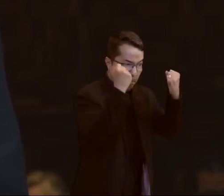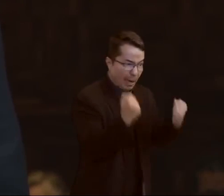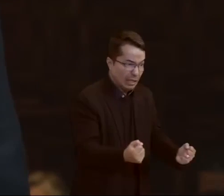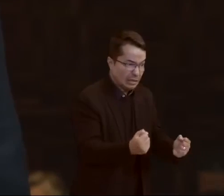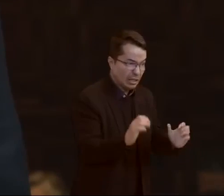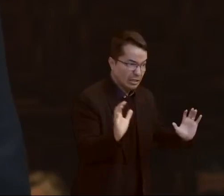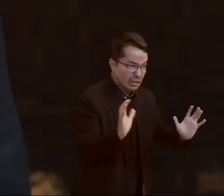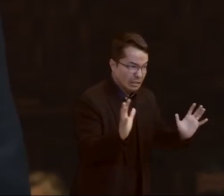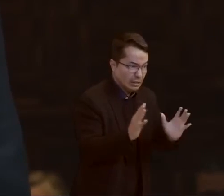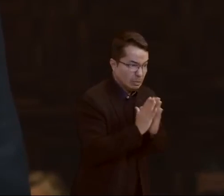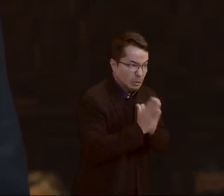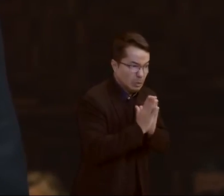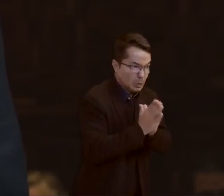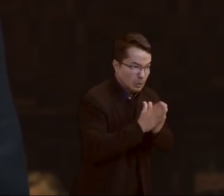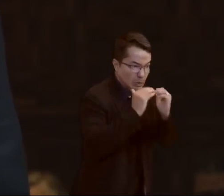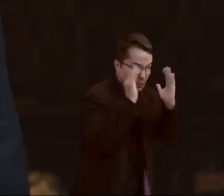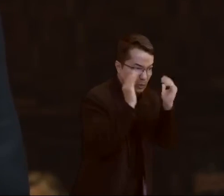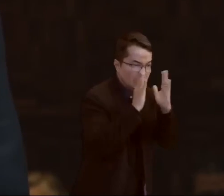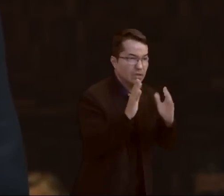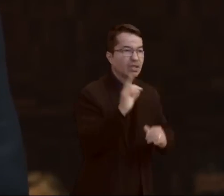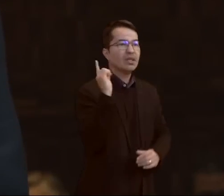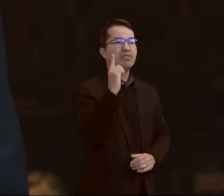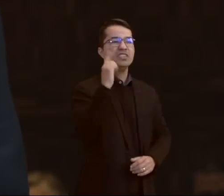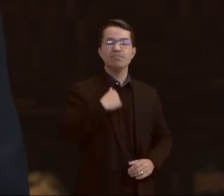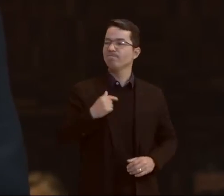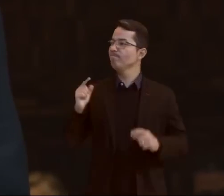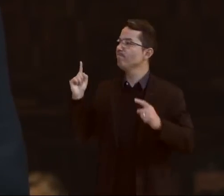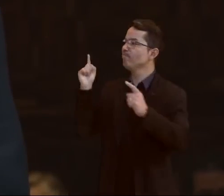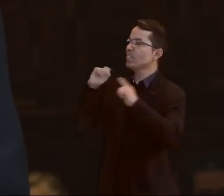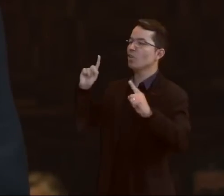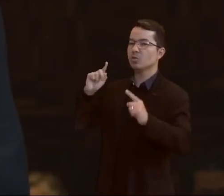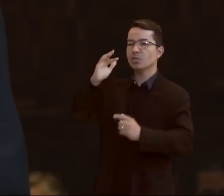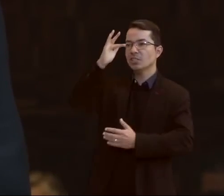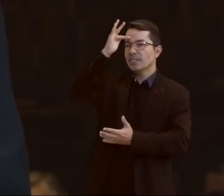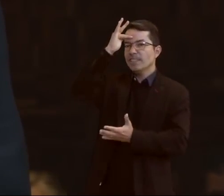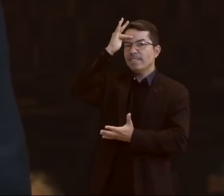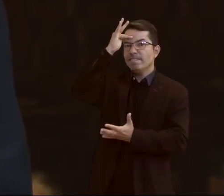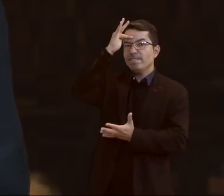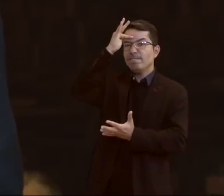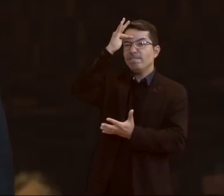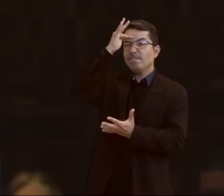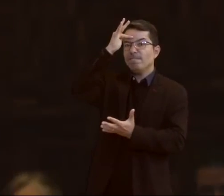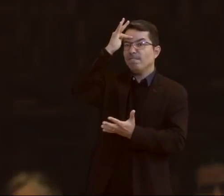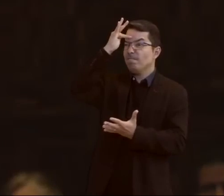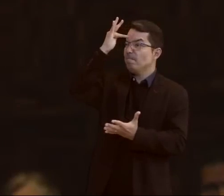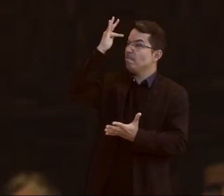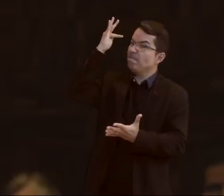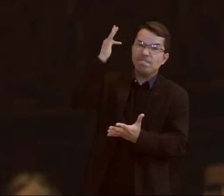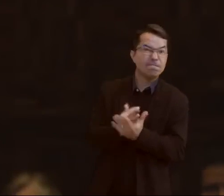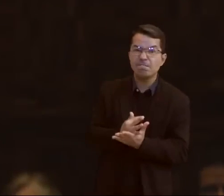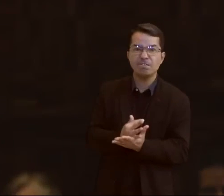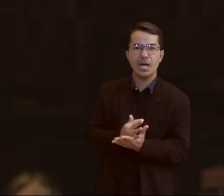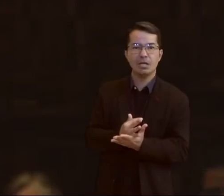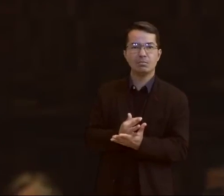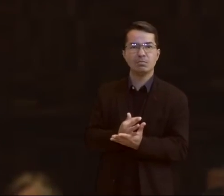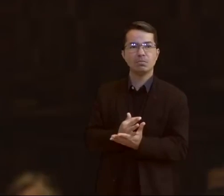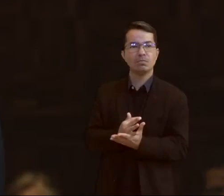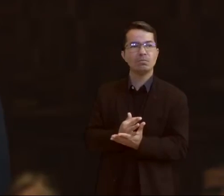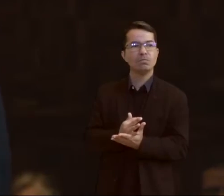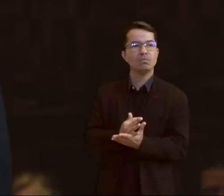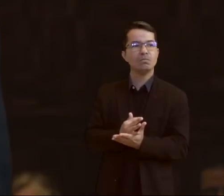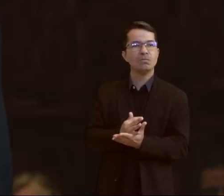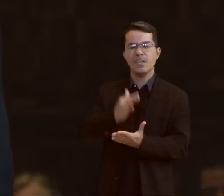teu método, abro mão daquilo que a lógica me diria para